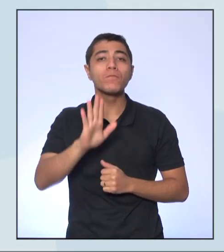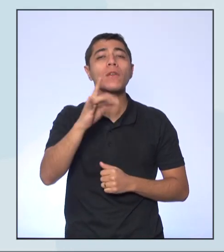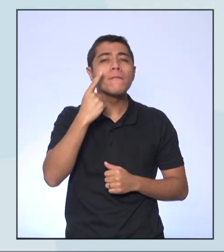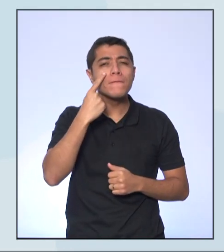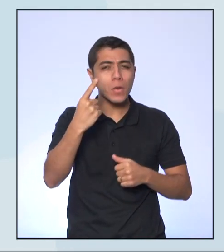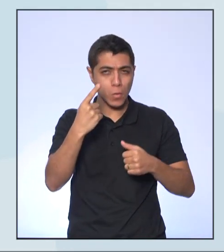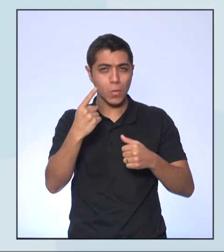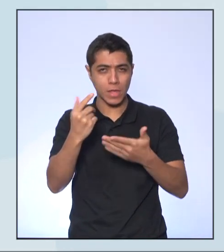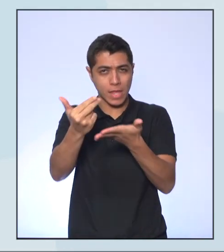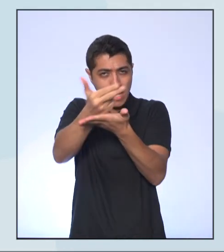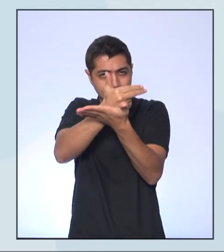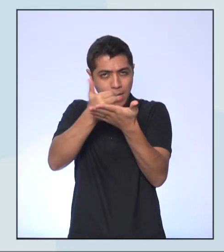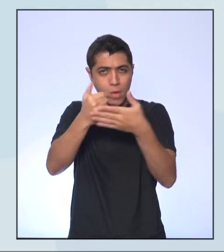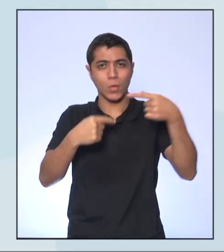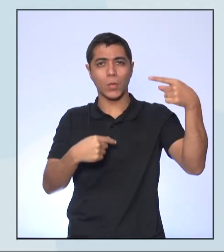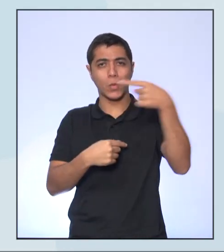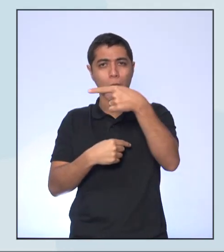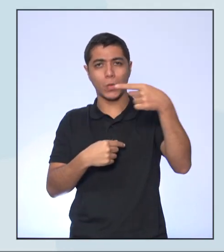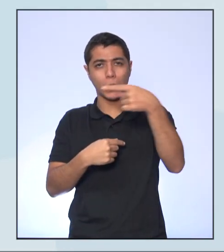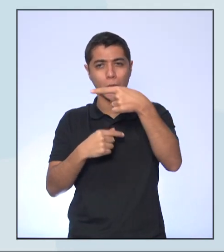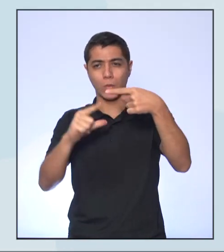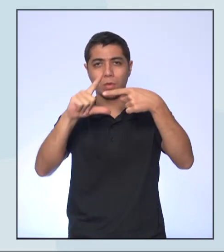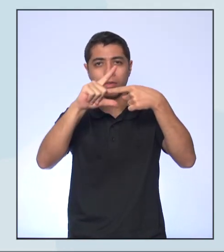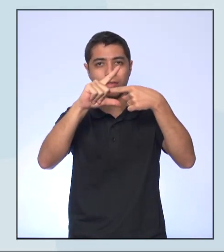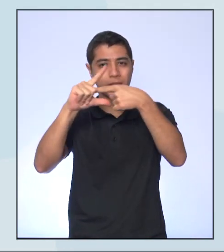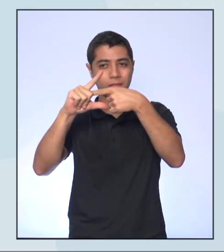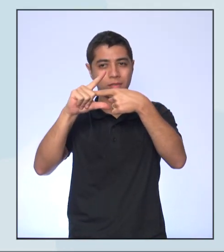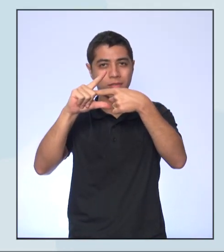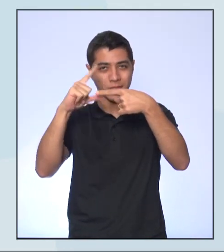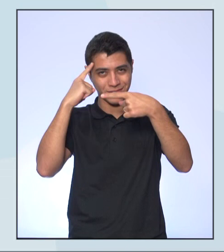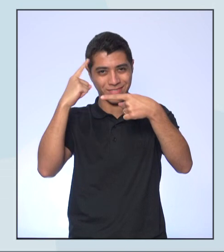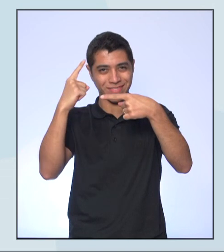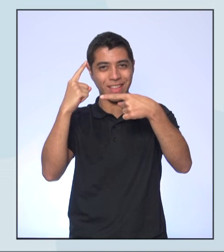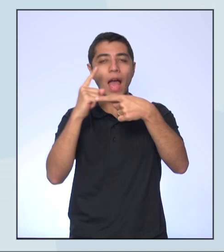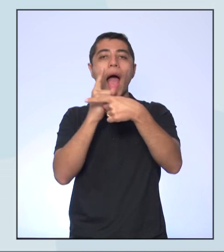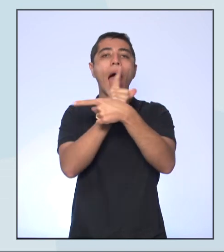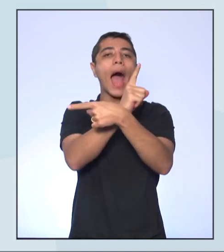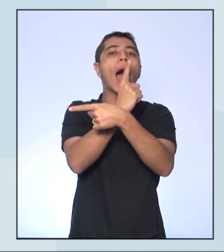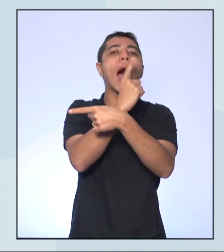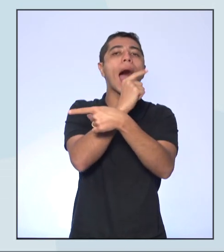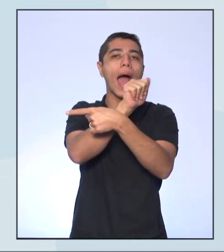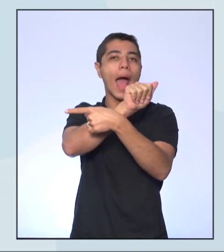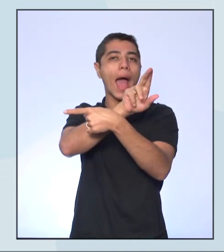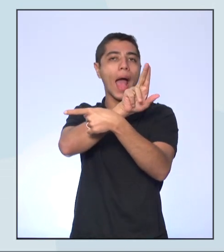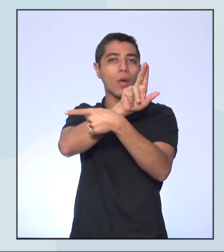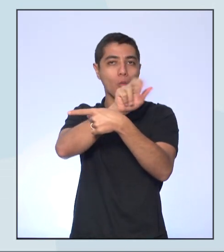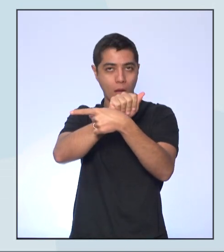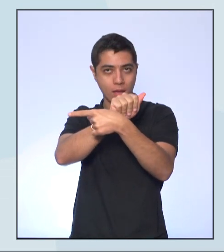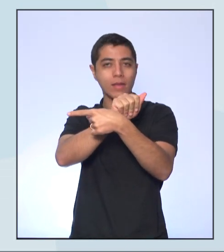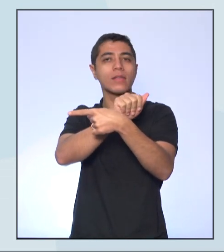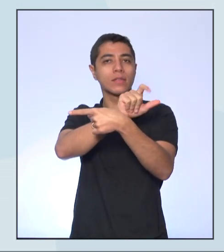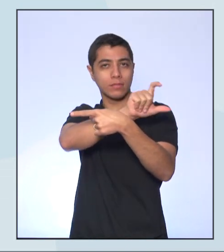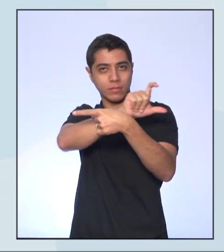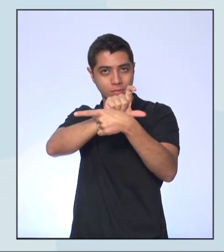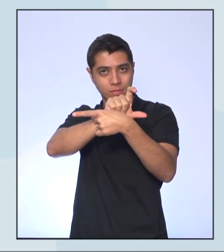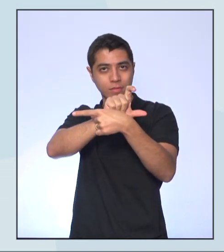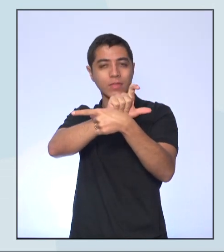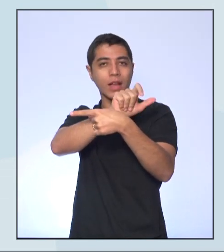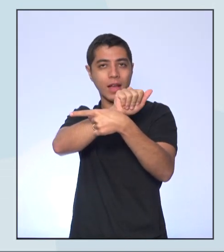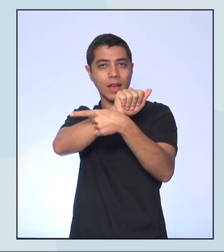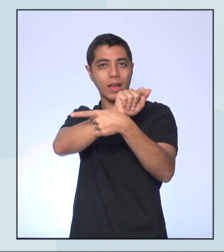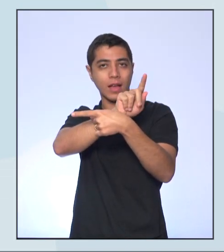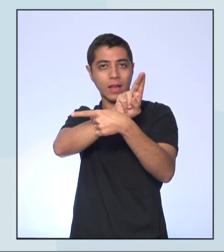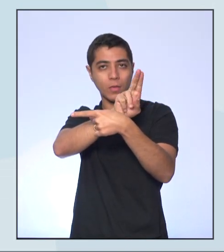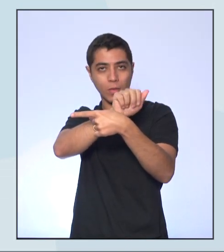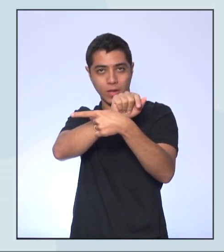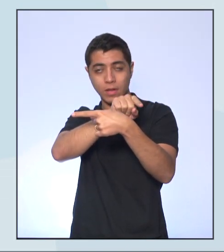sendo formada. Então, eu vou lá e coloco a minha setinha. A água vai formar. Vai formar quem? O gás